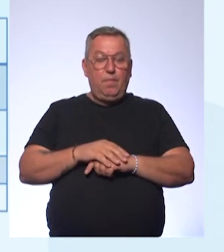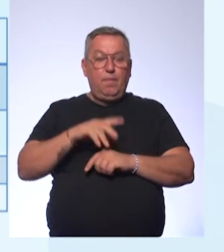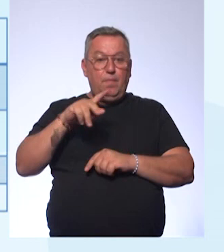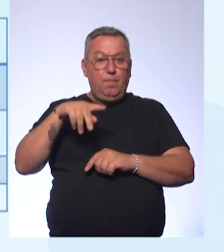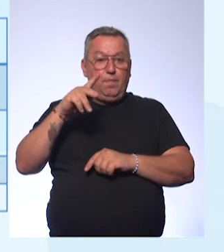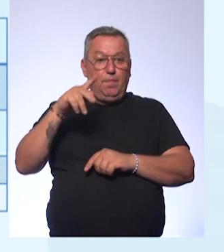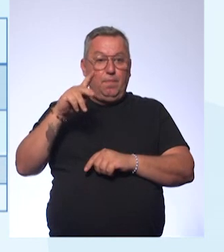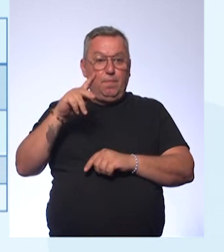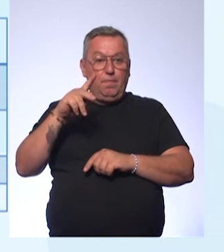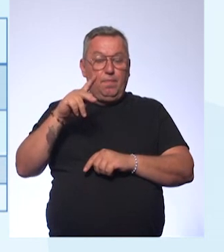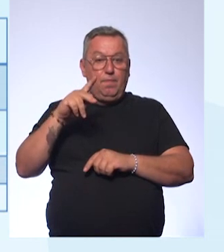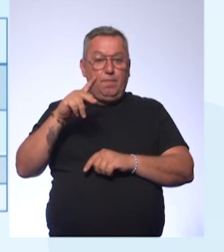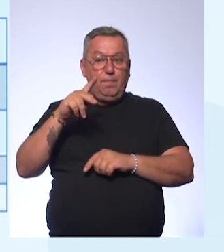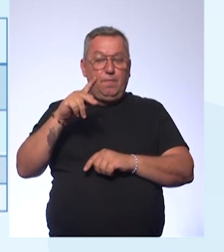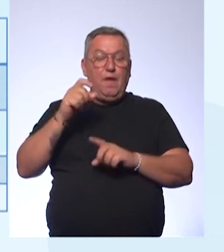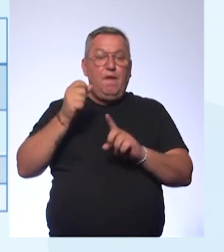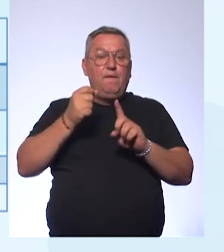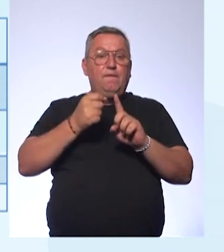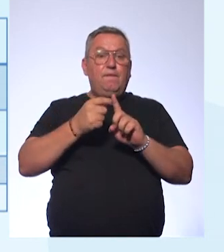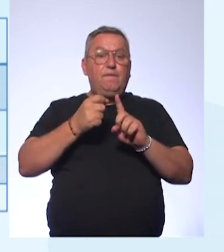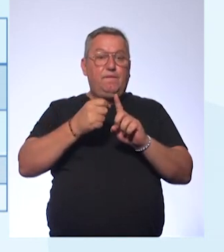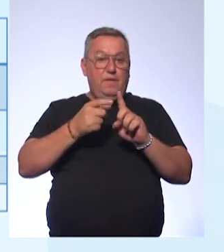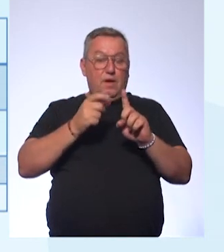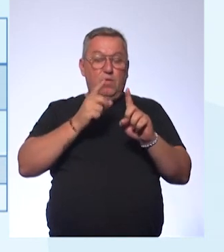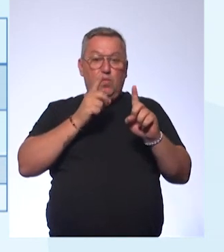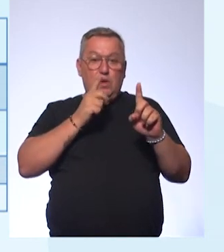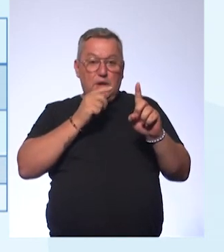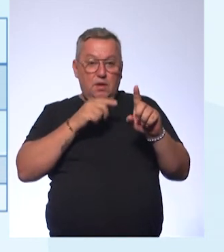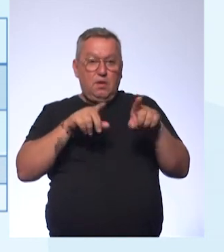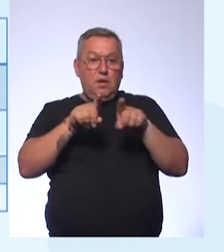quilogramas de ferro líquido e aqui